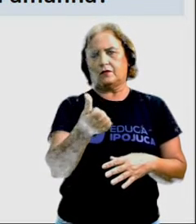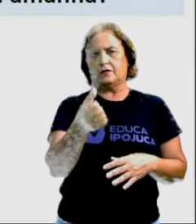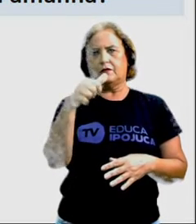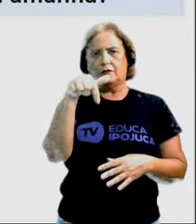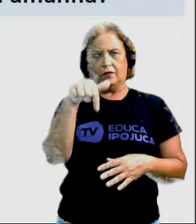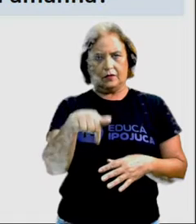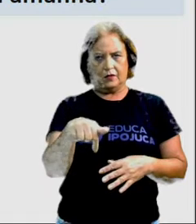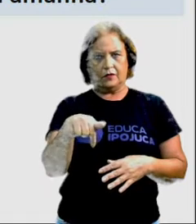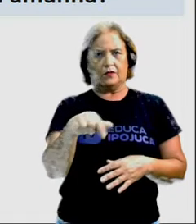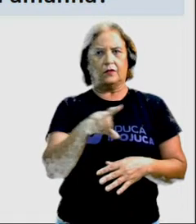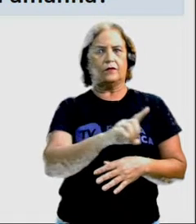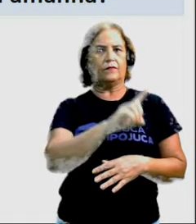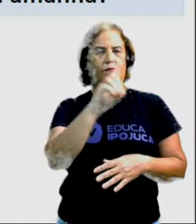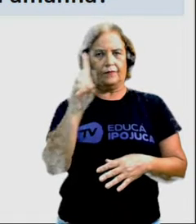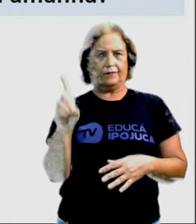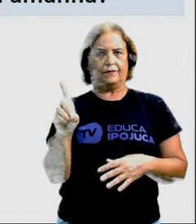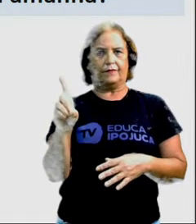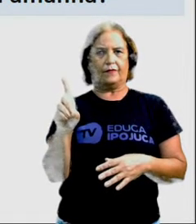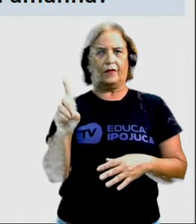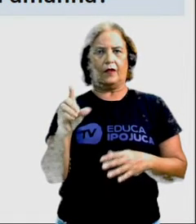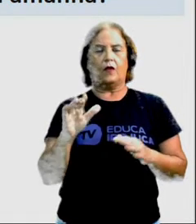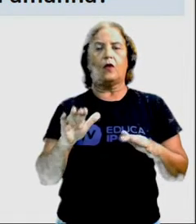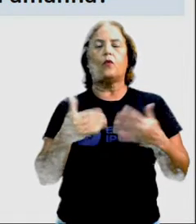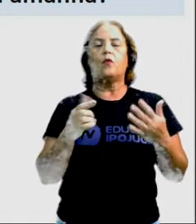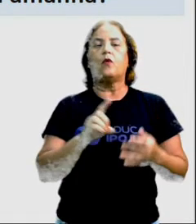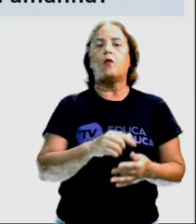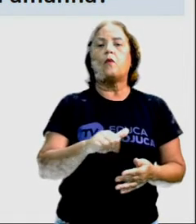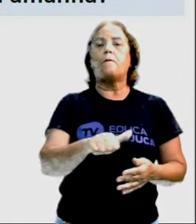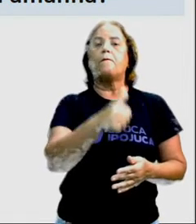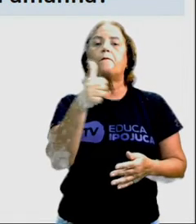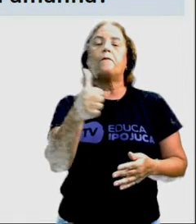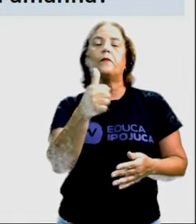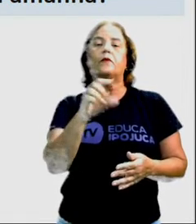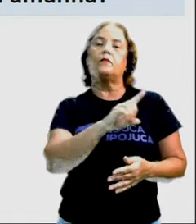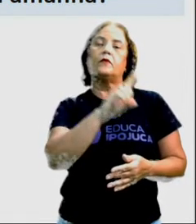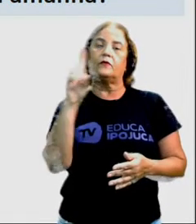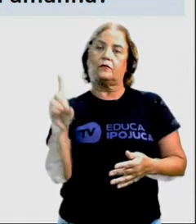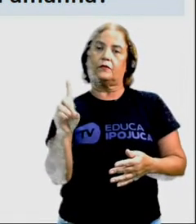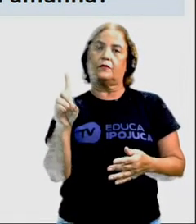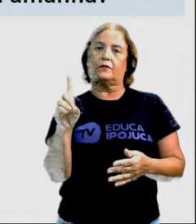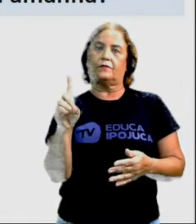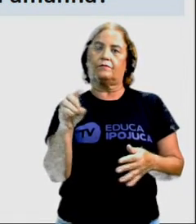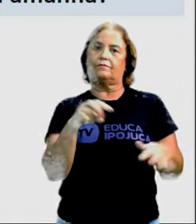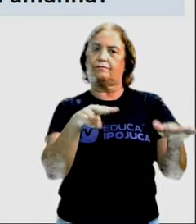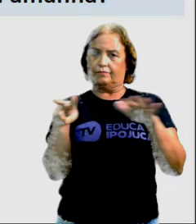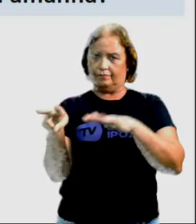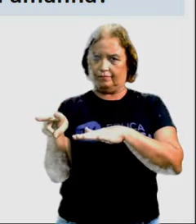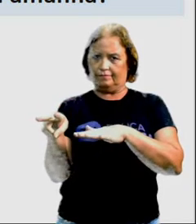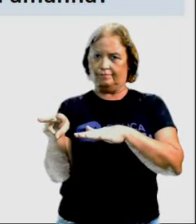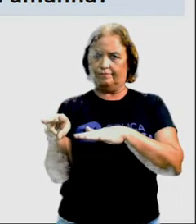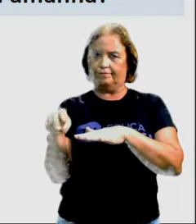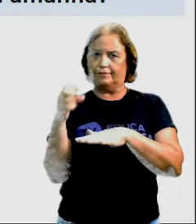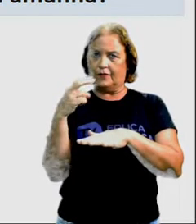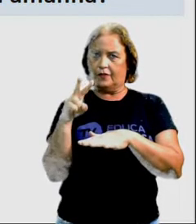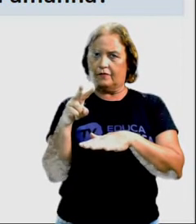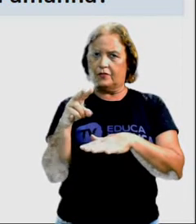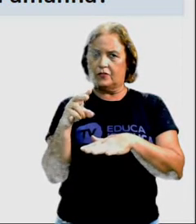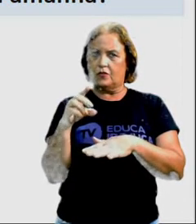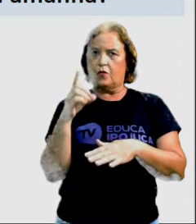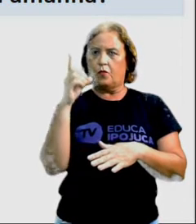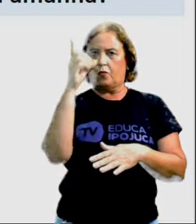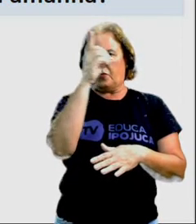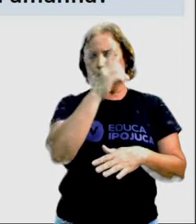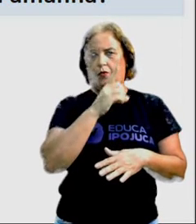sete dias Qual é o primeiro dia da semana olha aqui criança